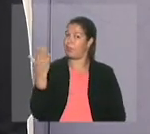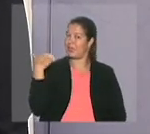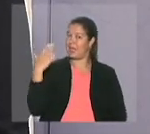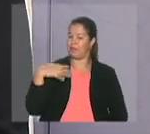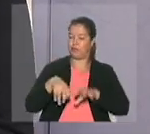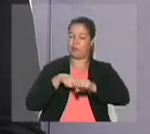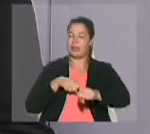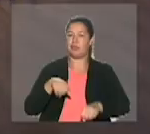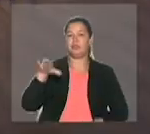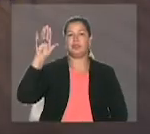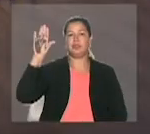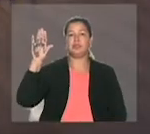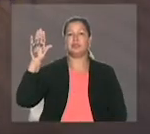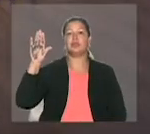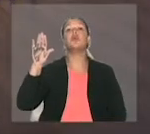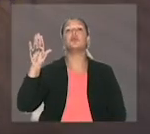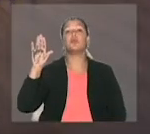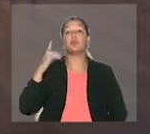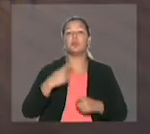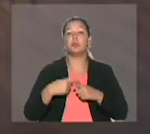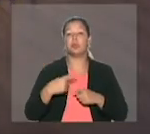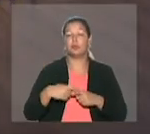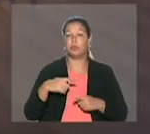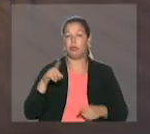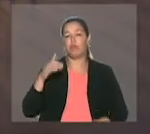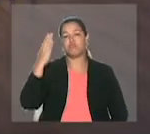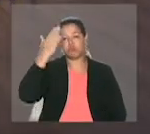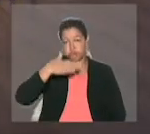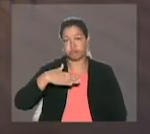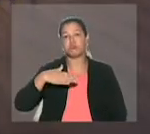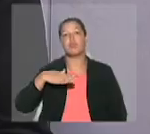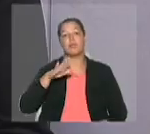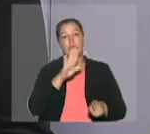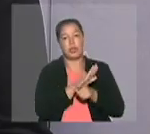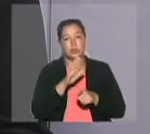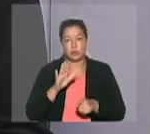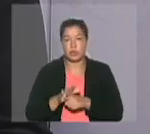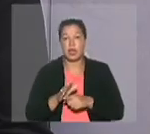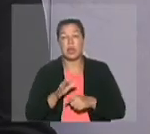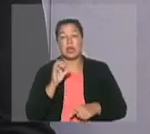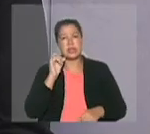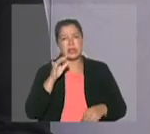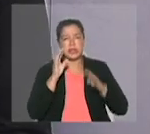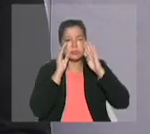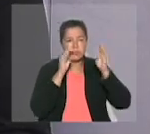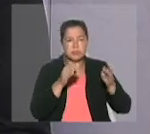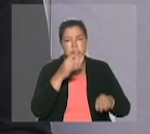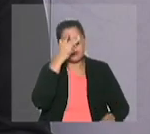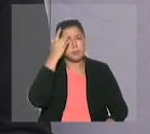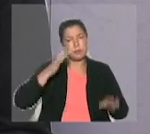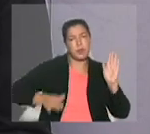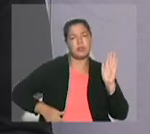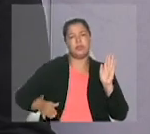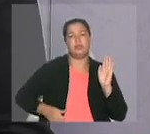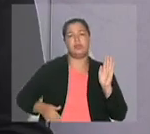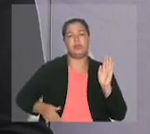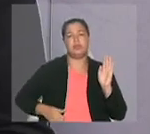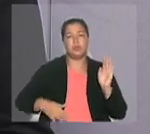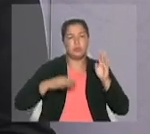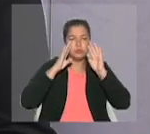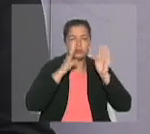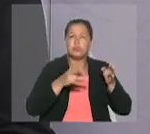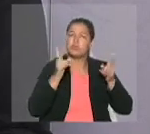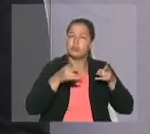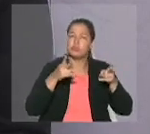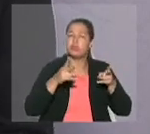Né? Quer que tire. Eles não podem deixar de atender a ninguém. Se não deixam de atender nem um criminoso, por que vão deixar de